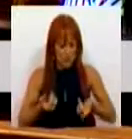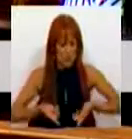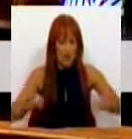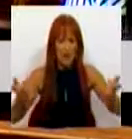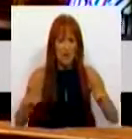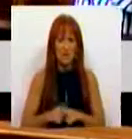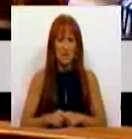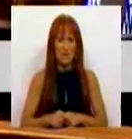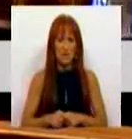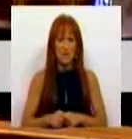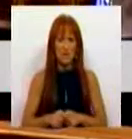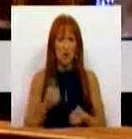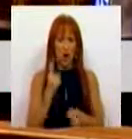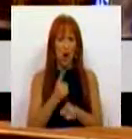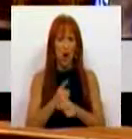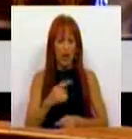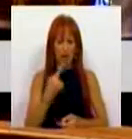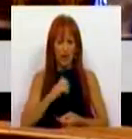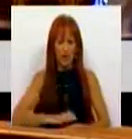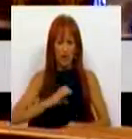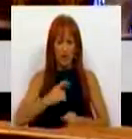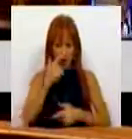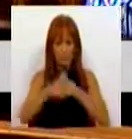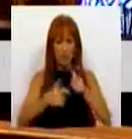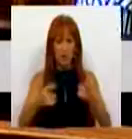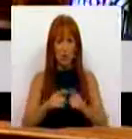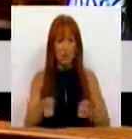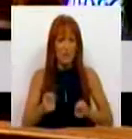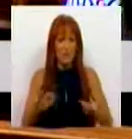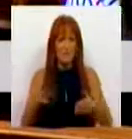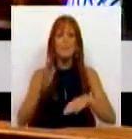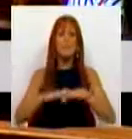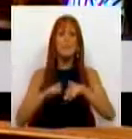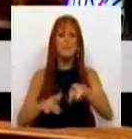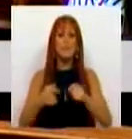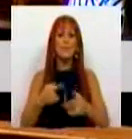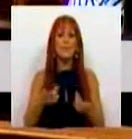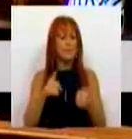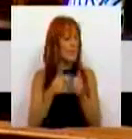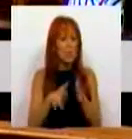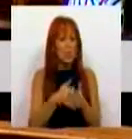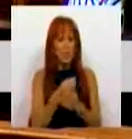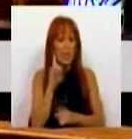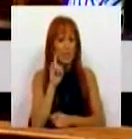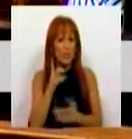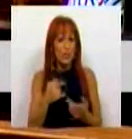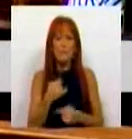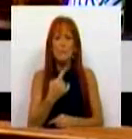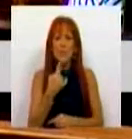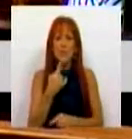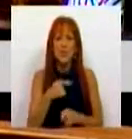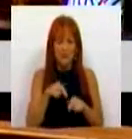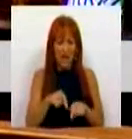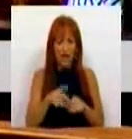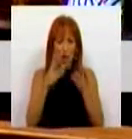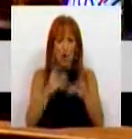também na retoma da confiança dos consumidores e dos investidores. E por isso, com tudo isso, é importante perceber que